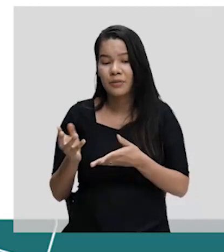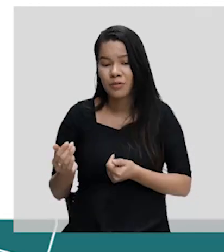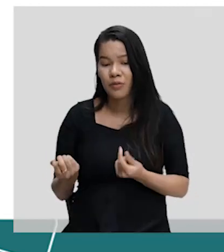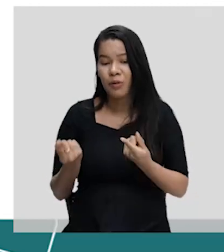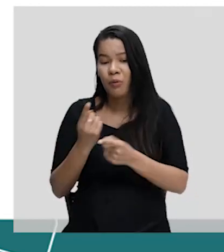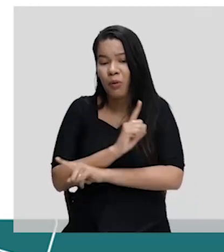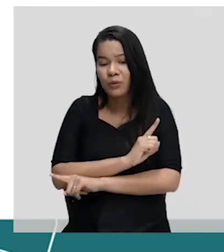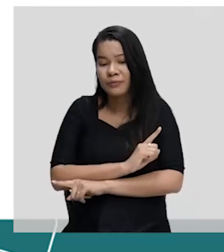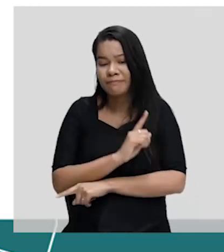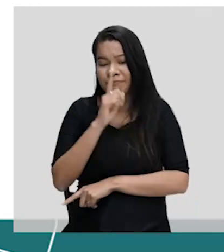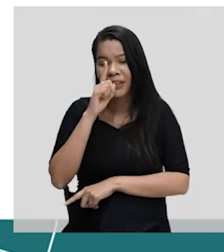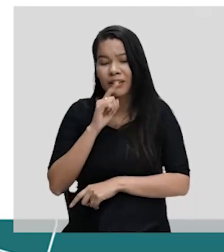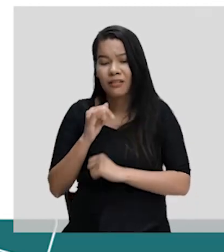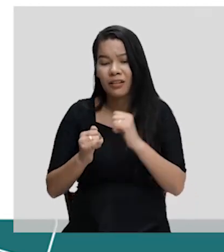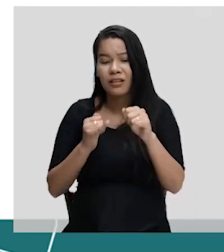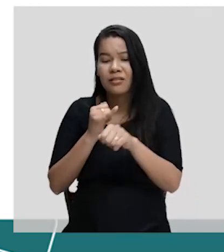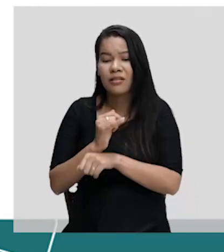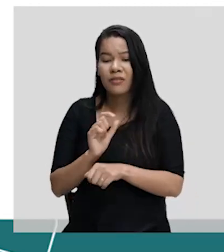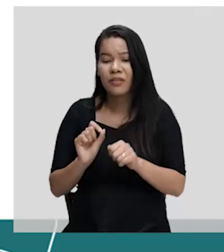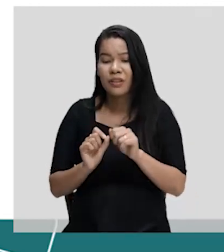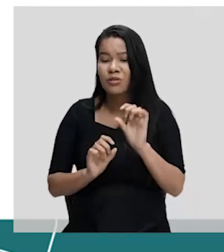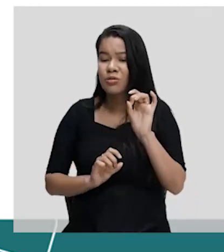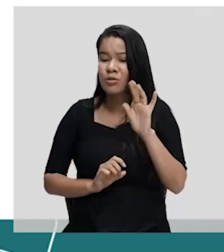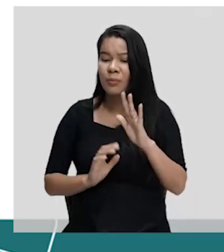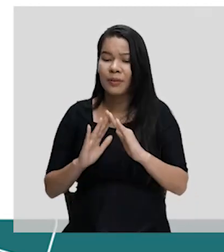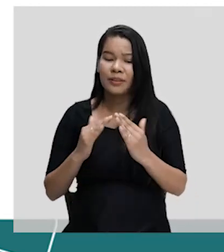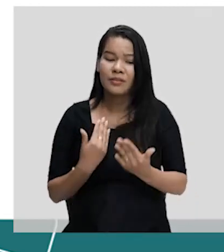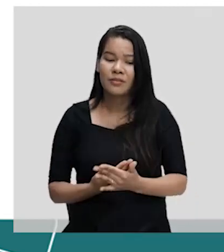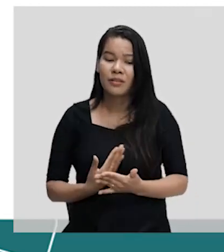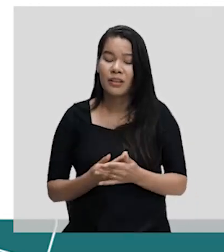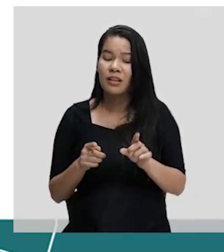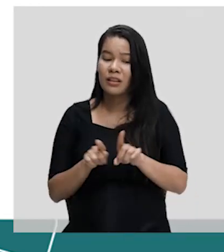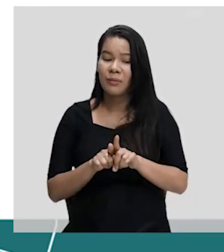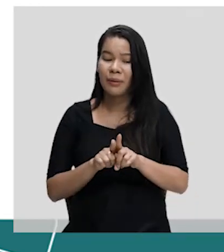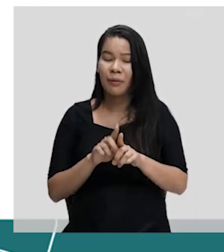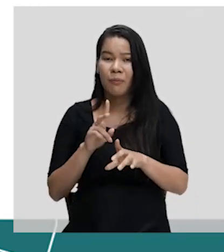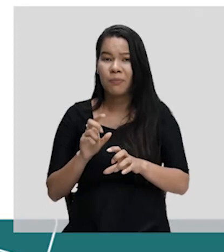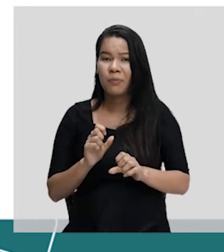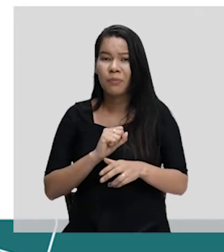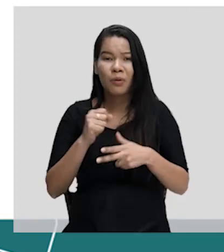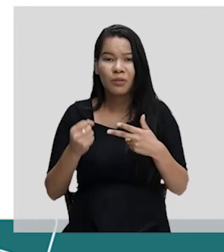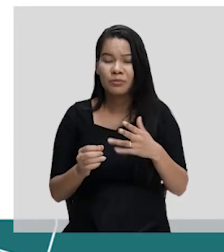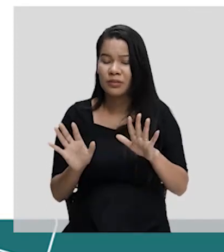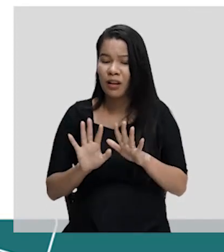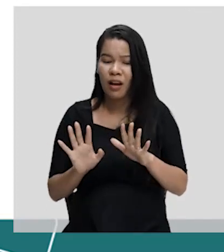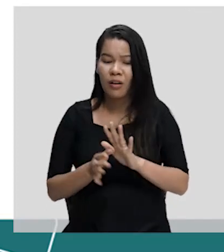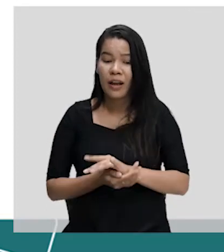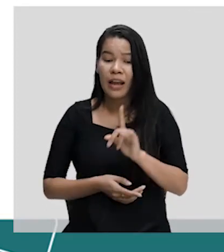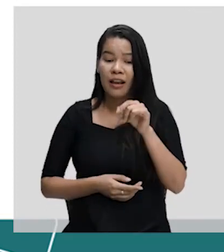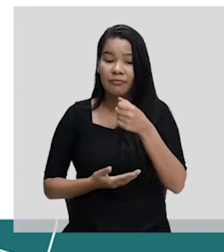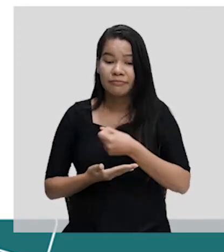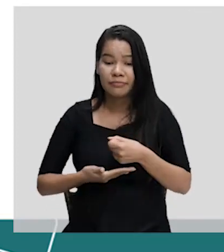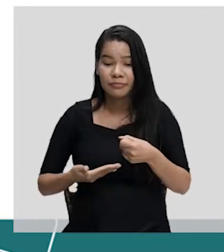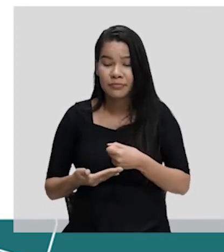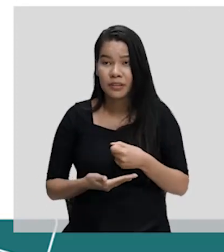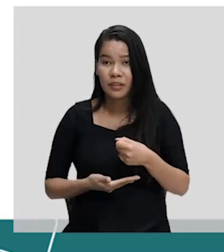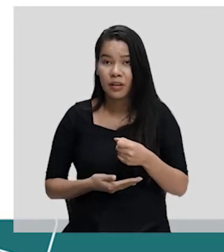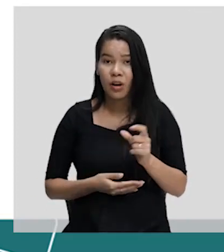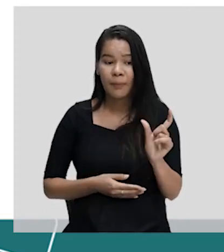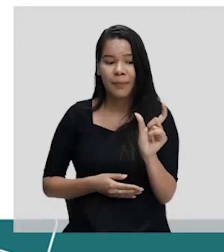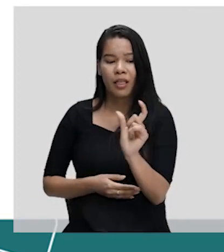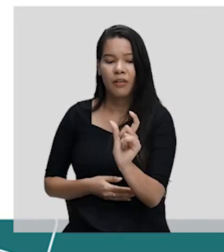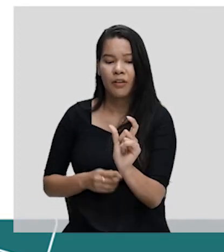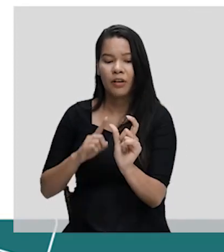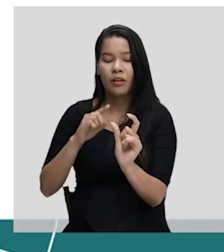internet seja feita apenas pelas escolas e pelo poder público. É fundamental, olha a palavra